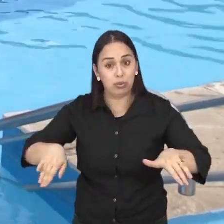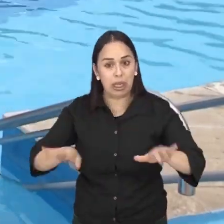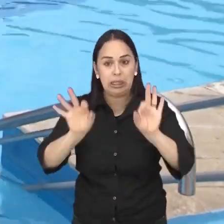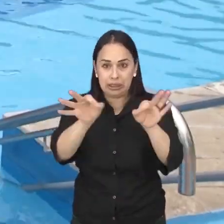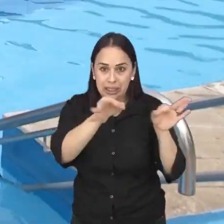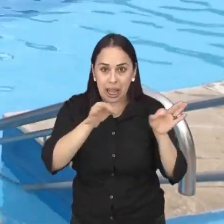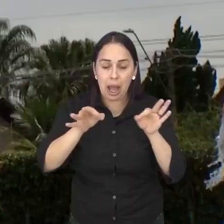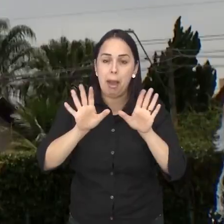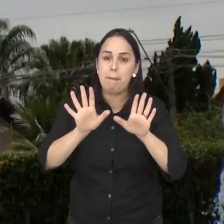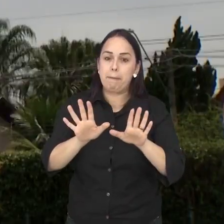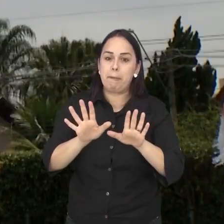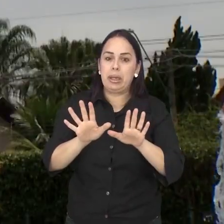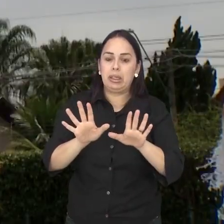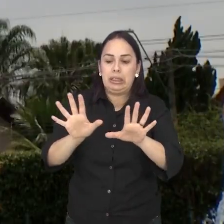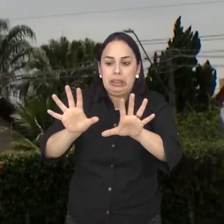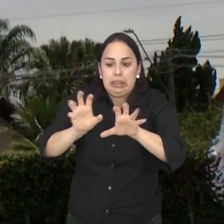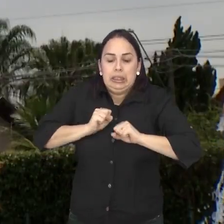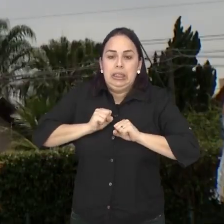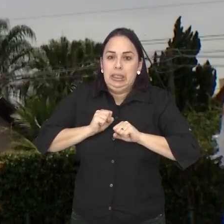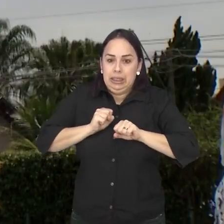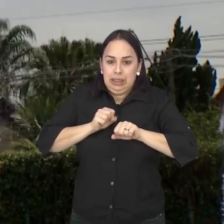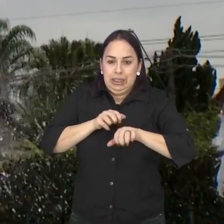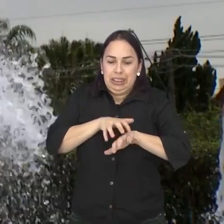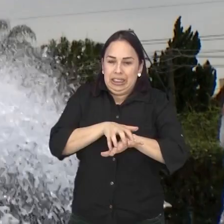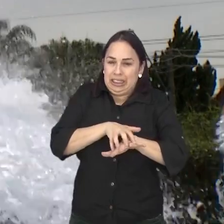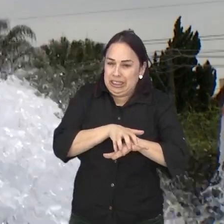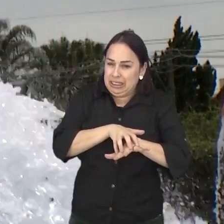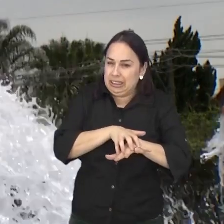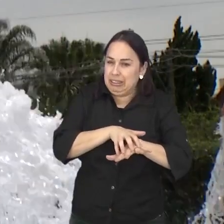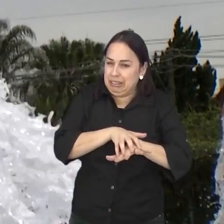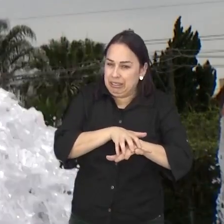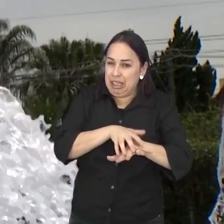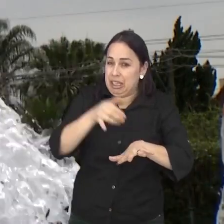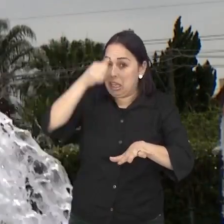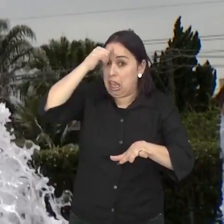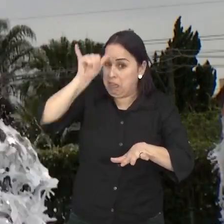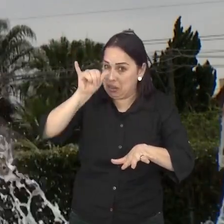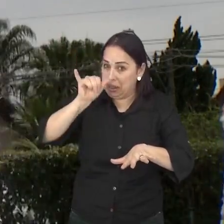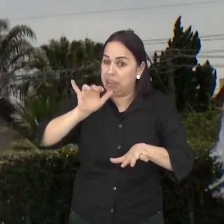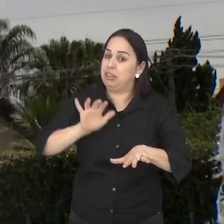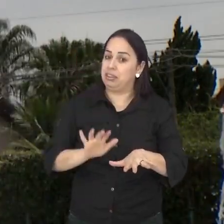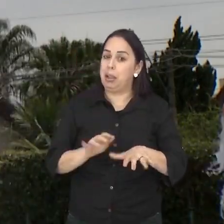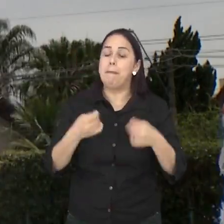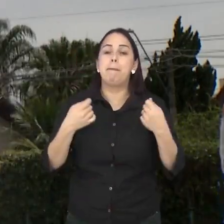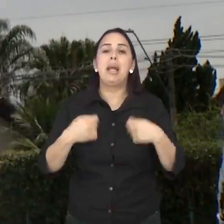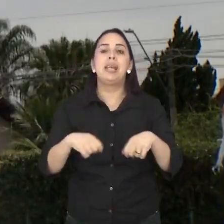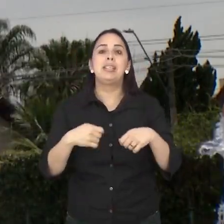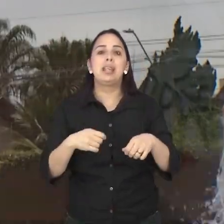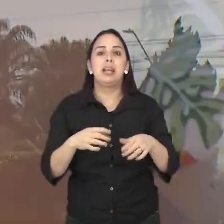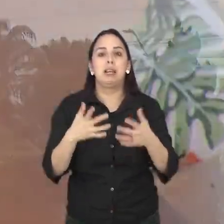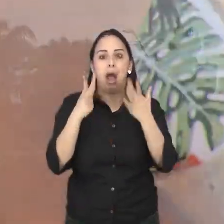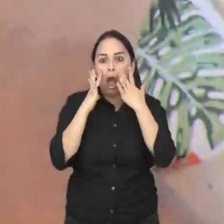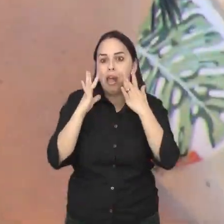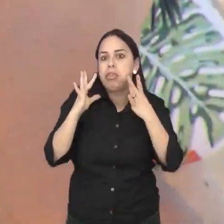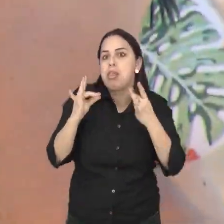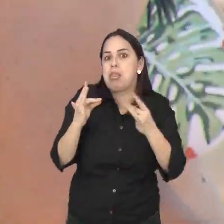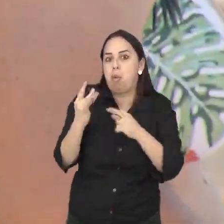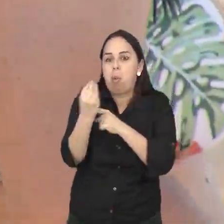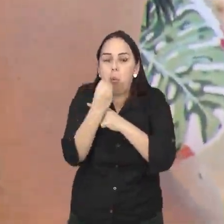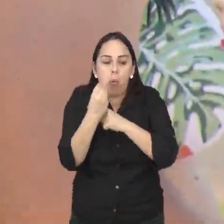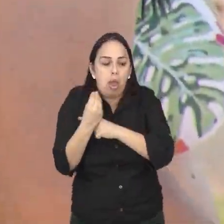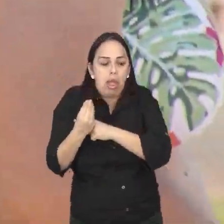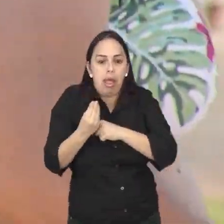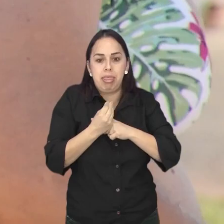uma piscina. Mas para não receber um balde de água fria e acabar com a empolgação e o divertimento, é preciso